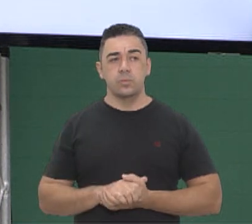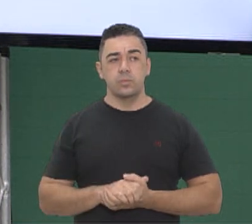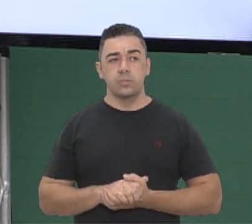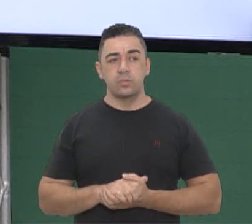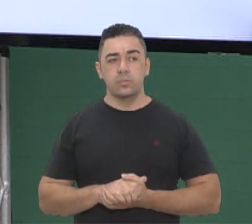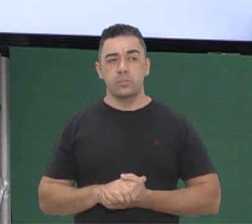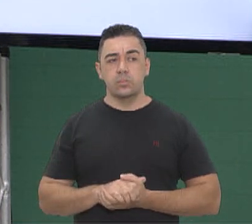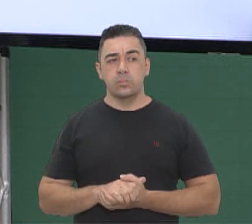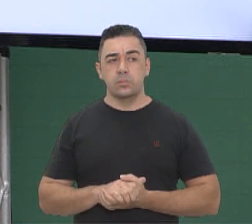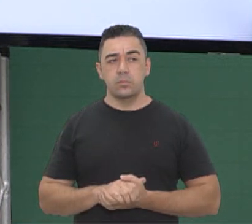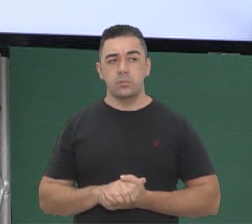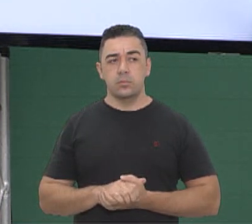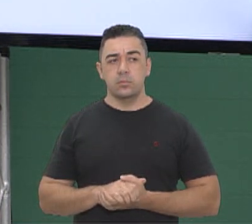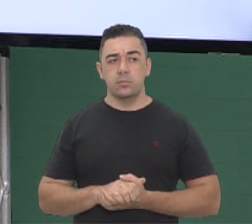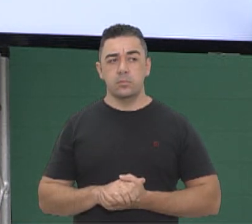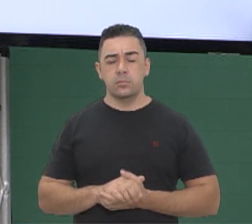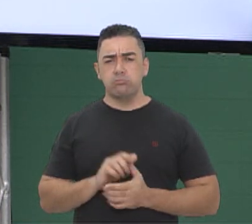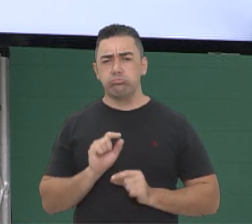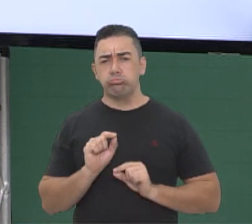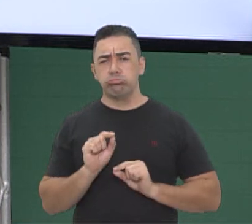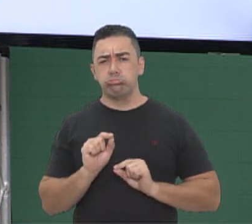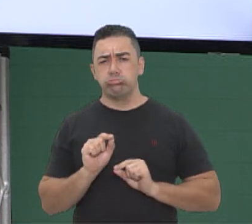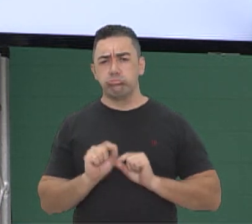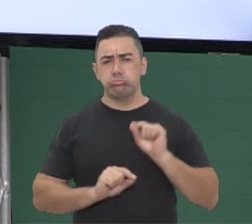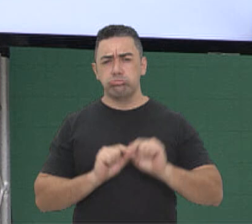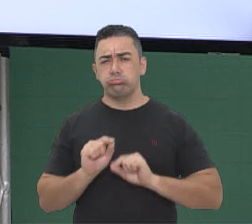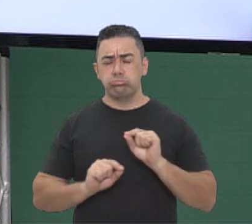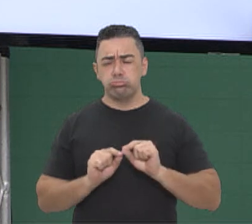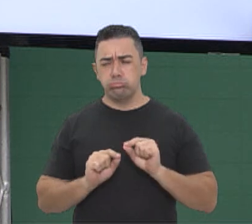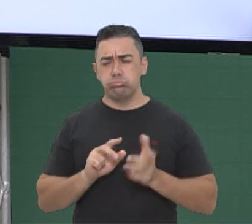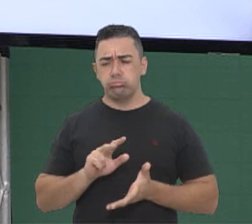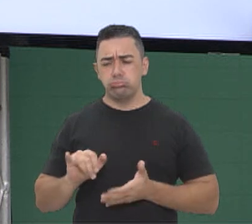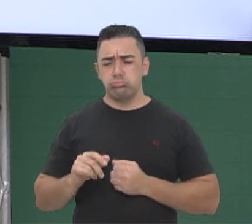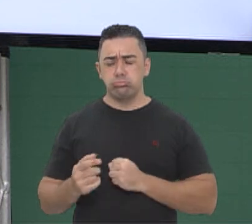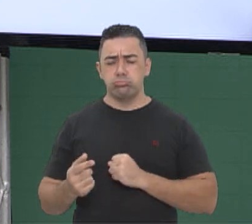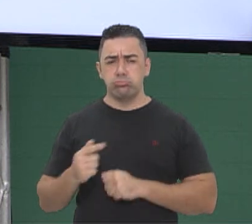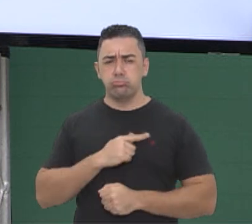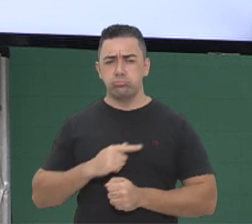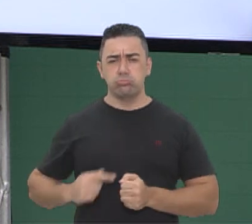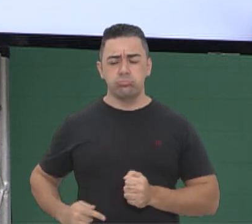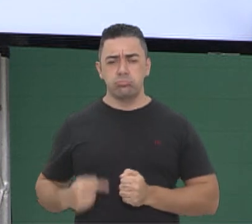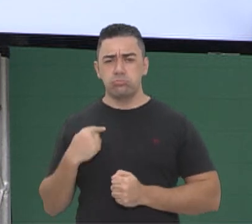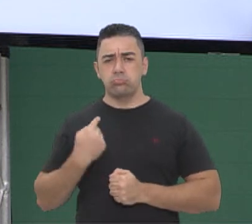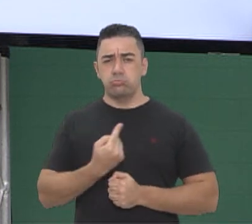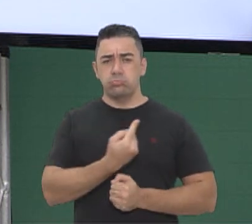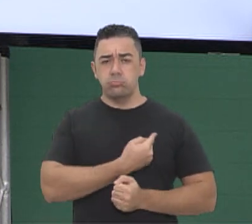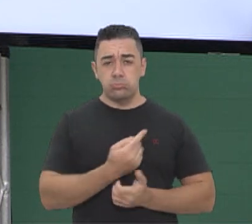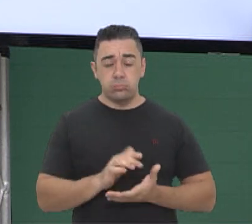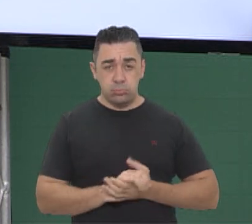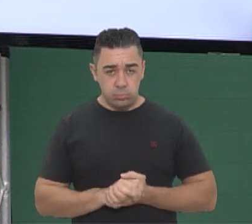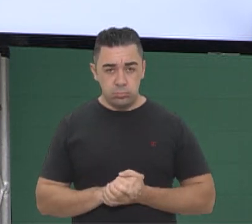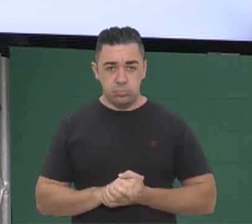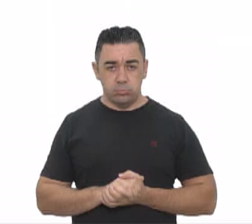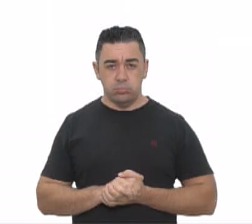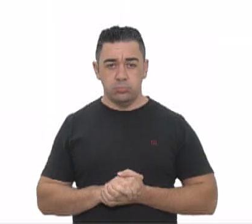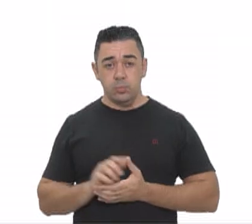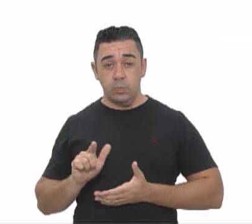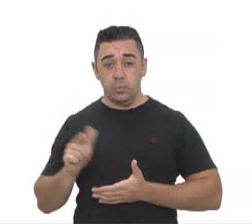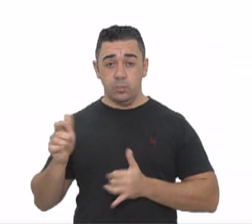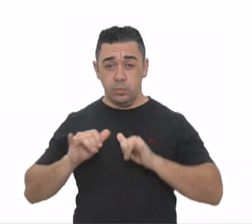Quem nos vai a governar? Olha a estrutura, quem nos vai a governar? E o outro